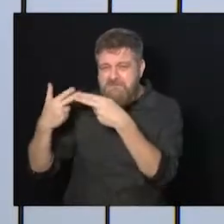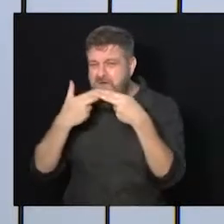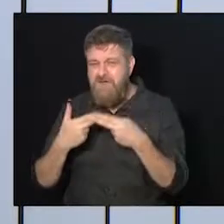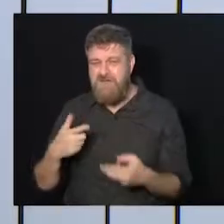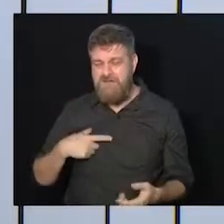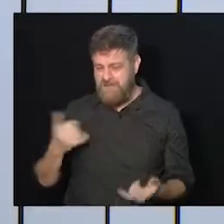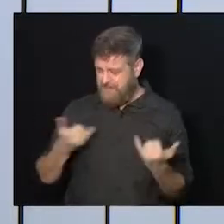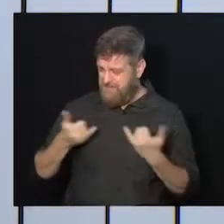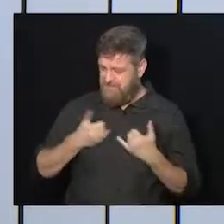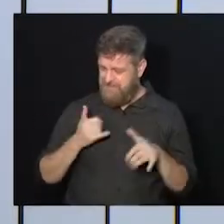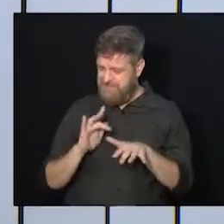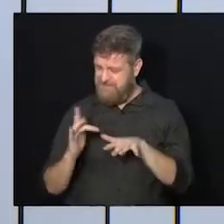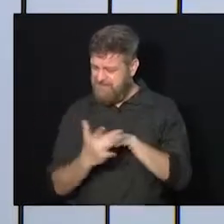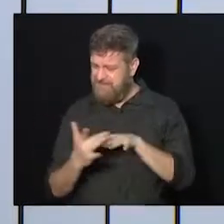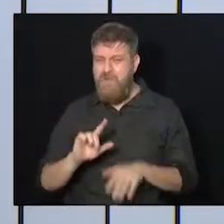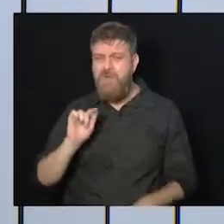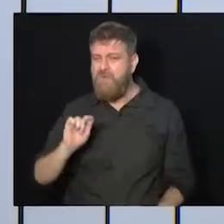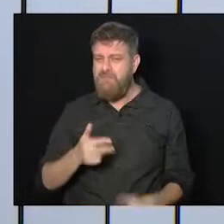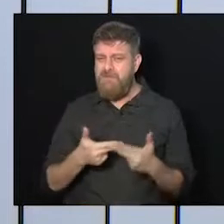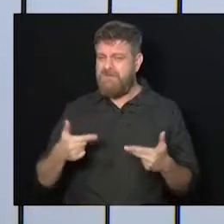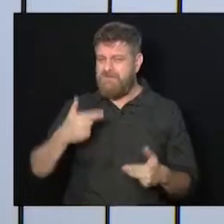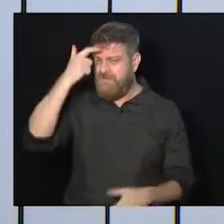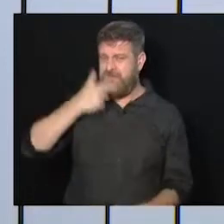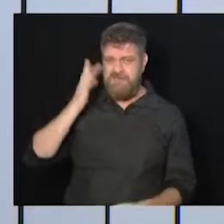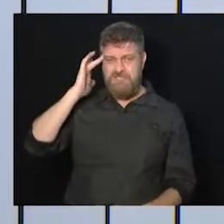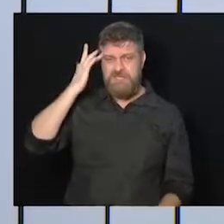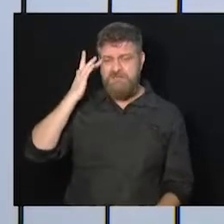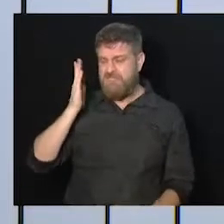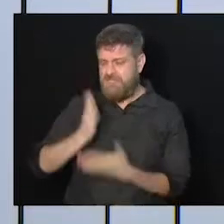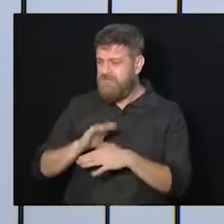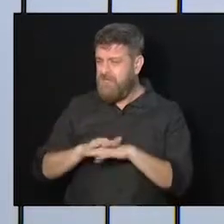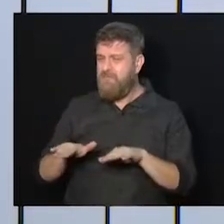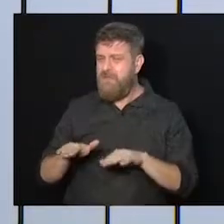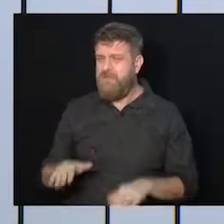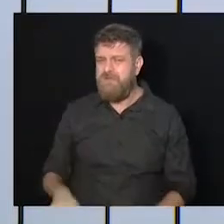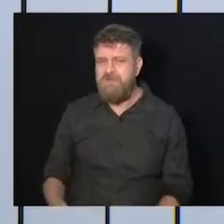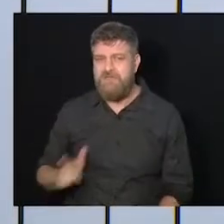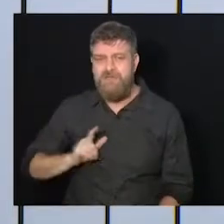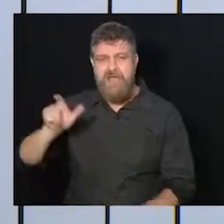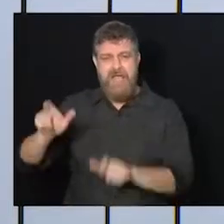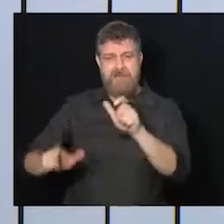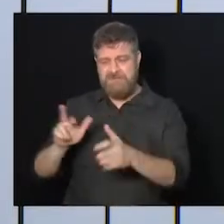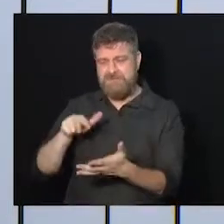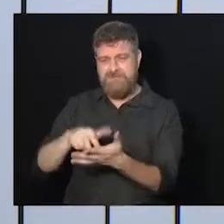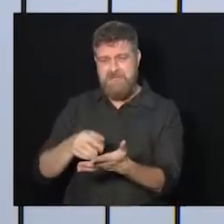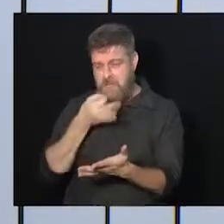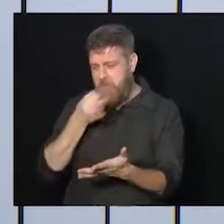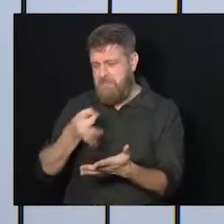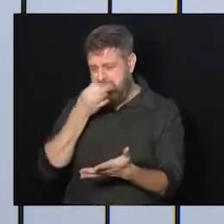muito na mídia agora uma coisa que eu achava até que já estava, né, não a mídia, mas pessoas se posicionando na